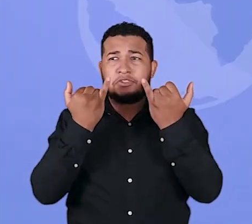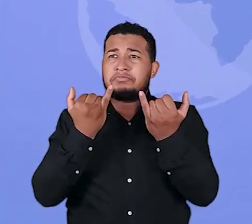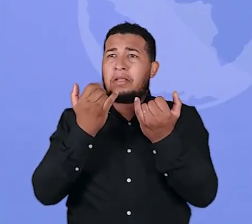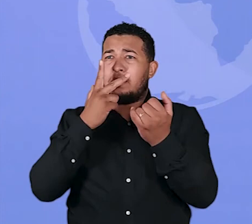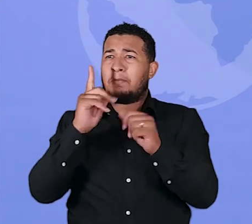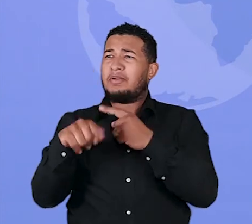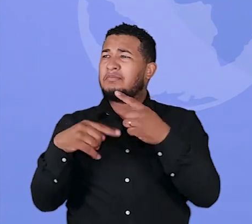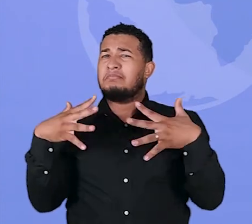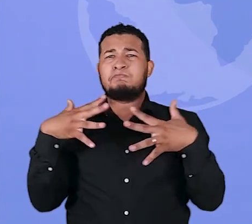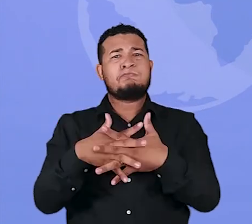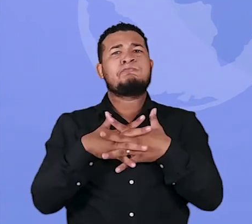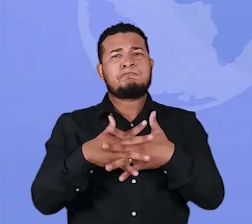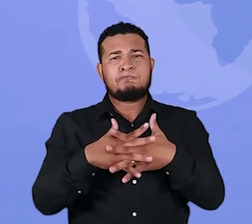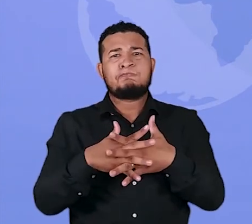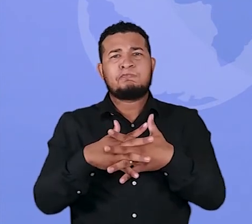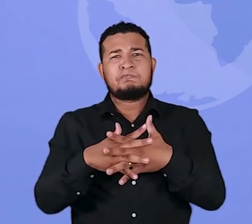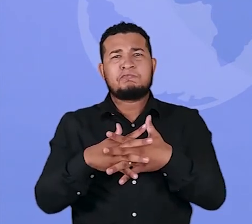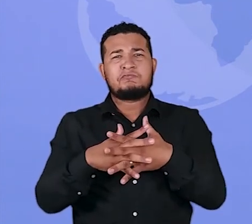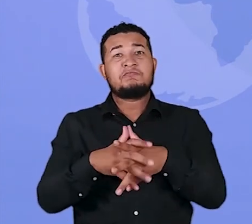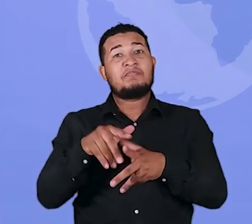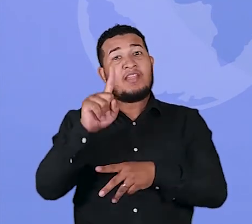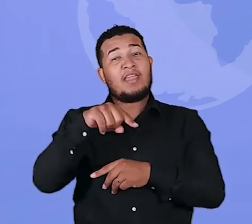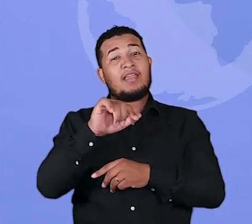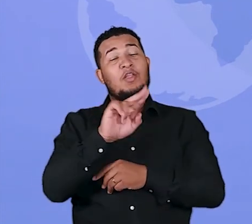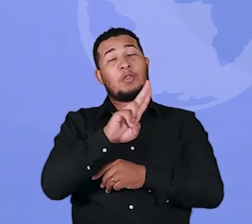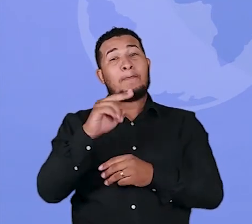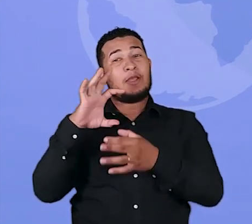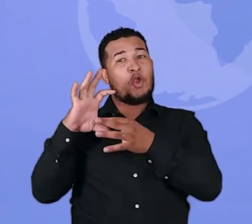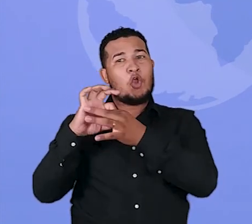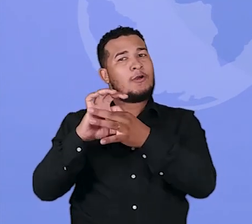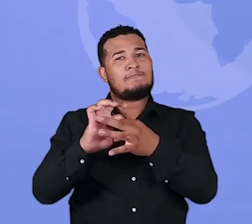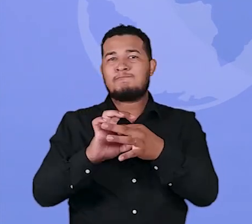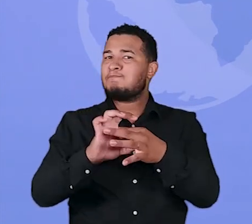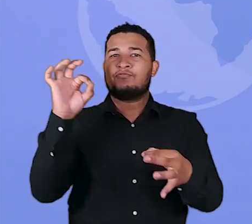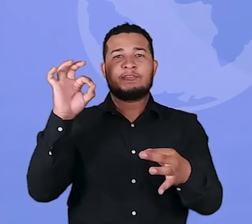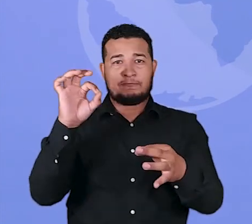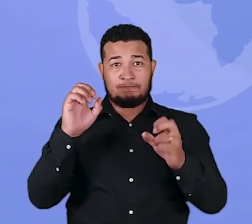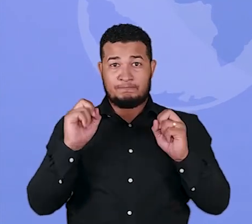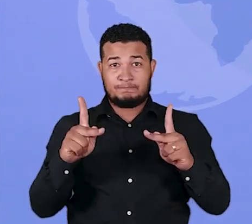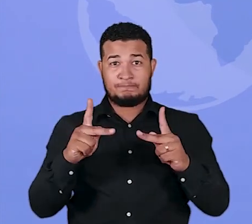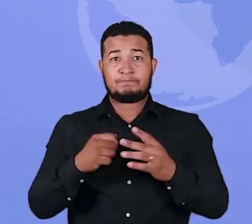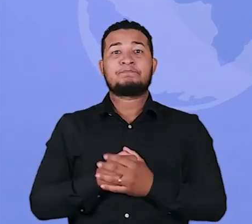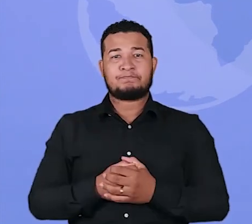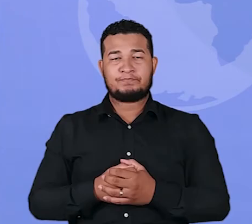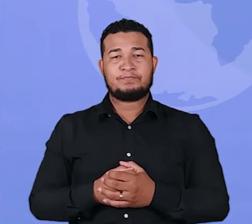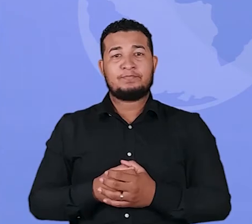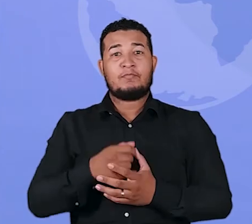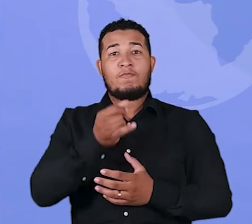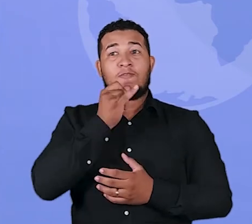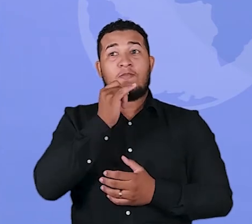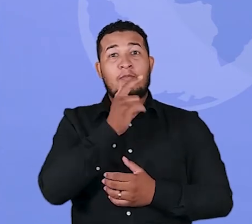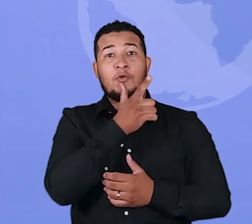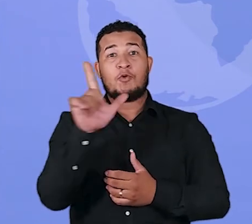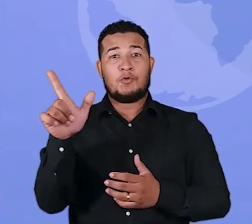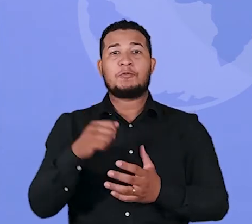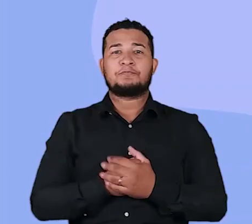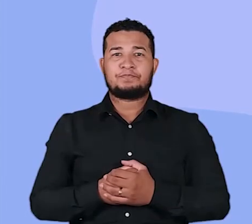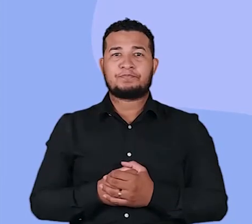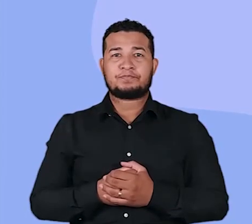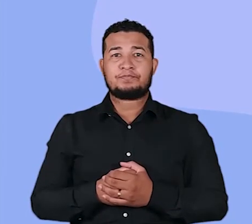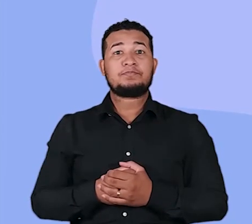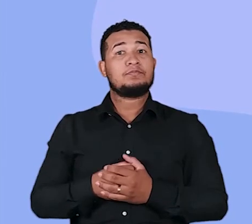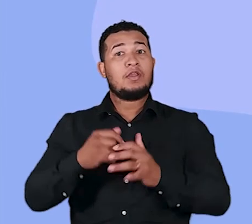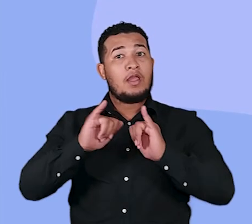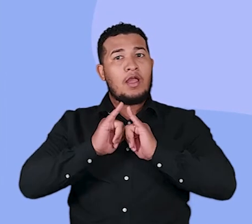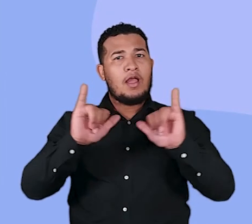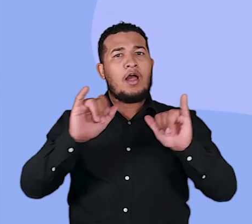informação, depois se contradisse. Isso aí é incoerência textual, certo? Vamos para mais um exemplo aí.